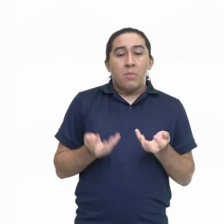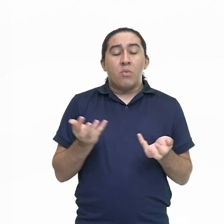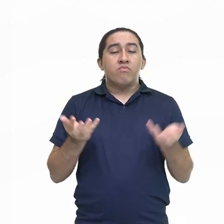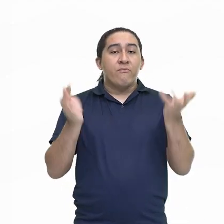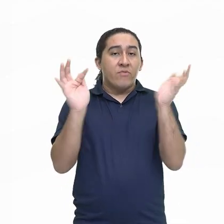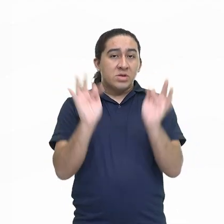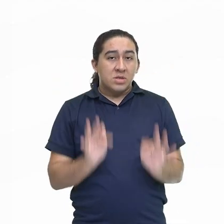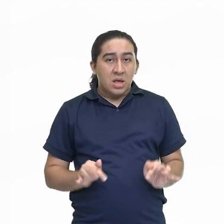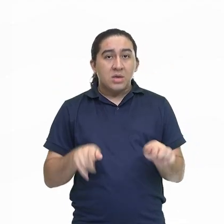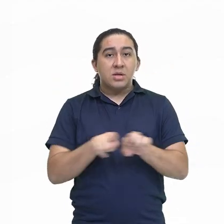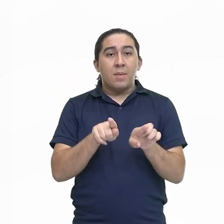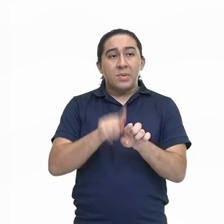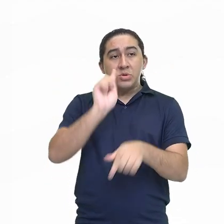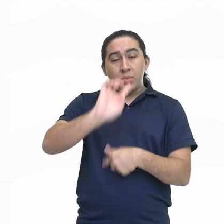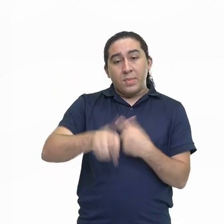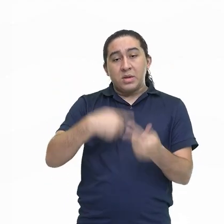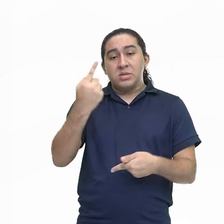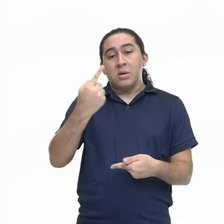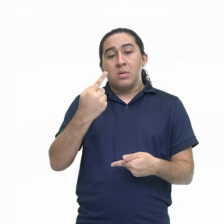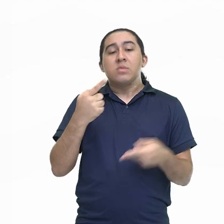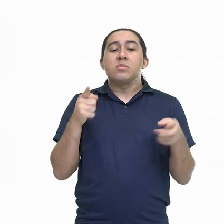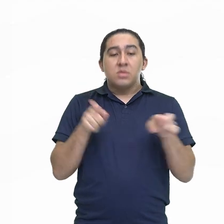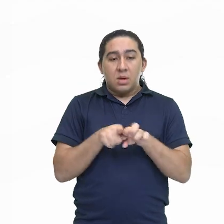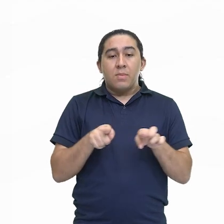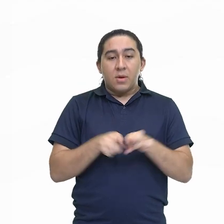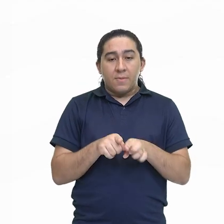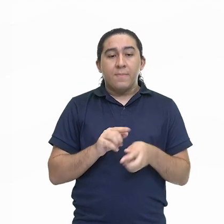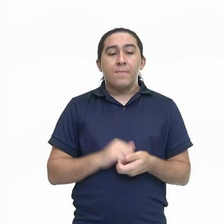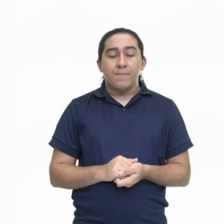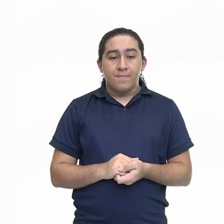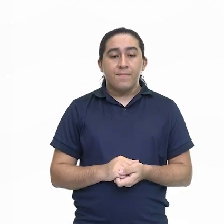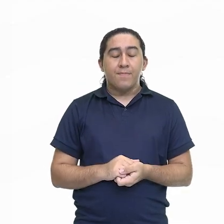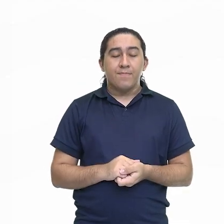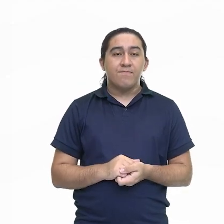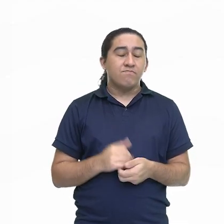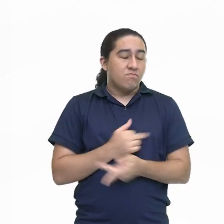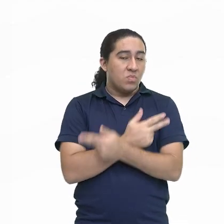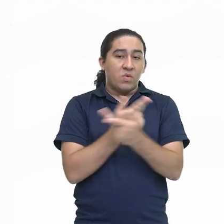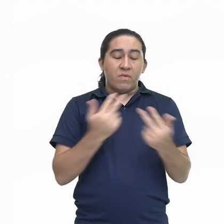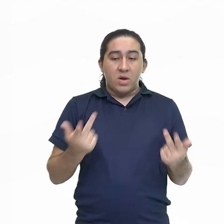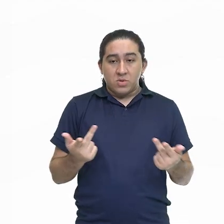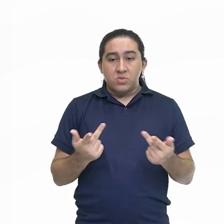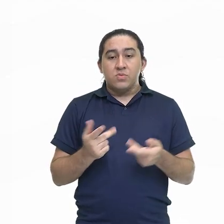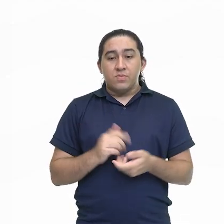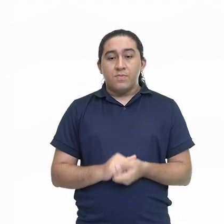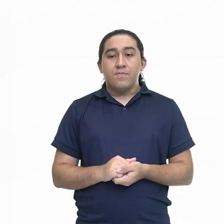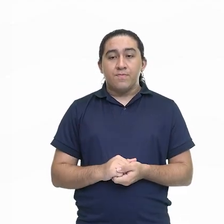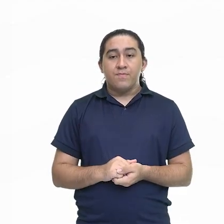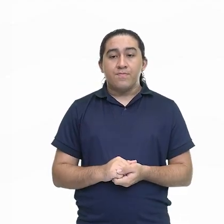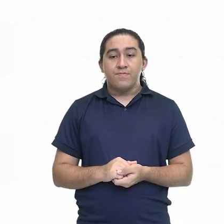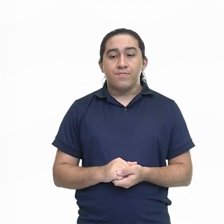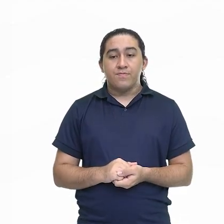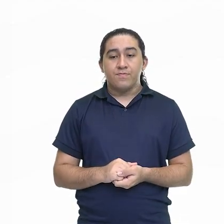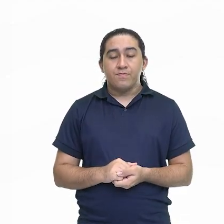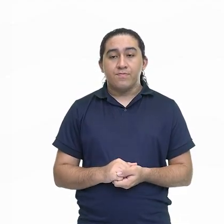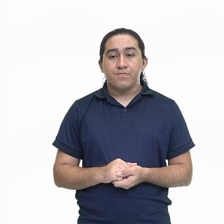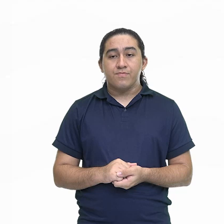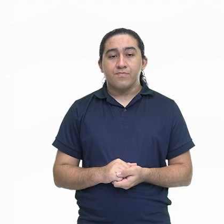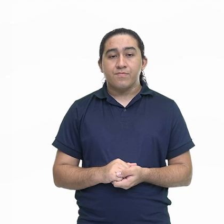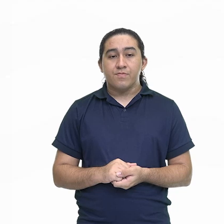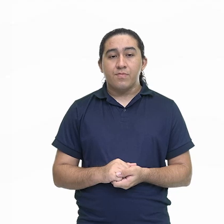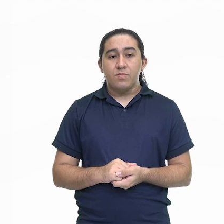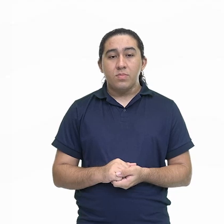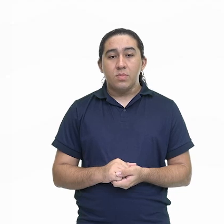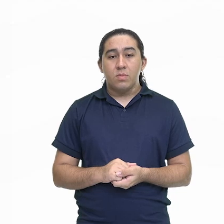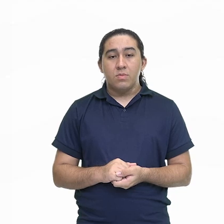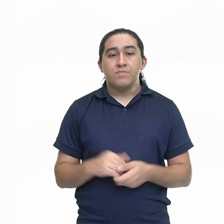de desafios, né? Superação de desafios pessoais, entre outros. Isso tudo, corpo